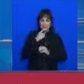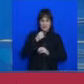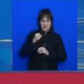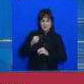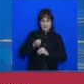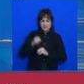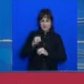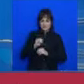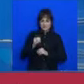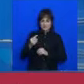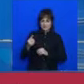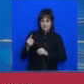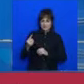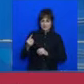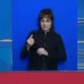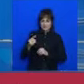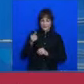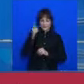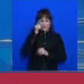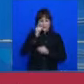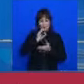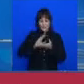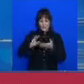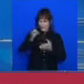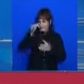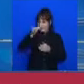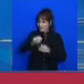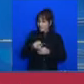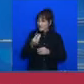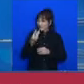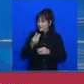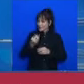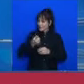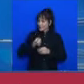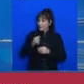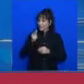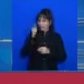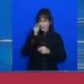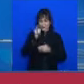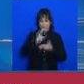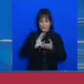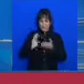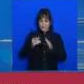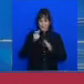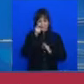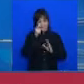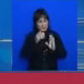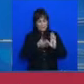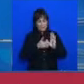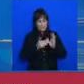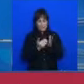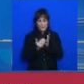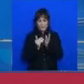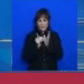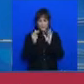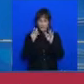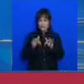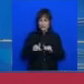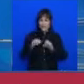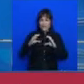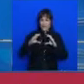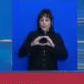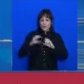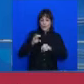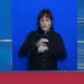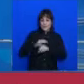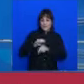Vermelha 01. Você ganha a partir de 3 acertos. Fique de olho na sua aposta. Bola cinza, número 38.